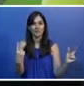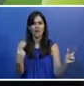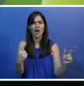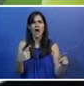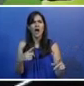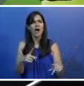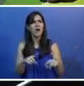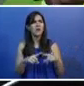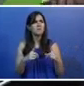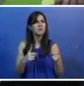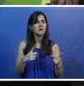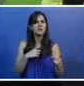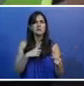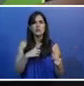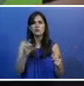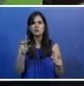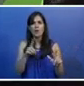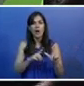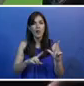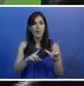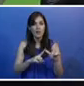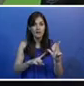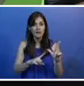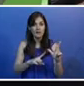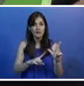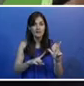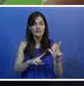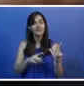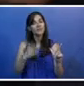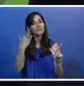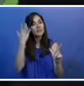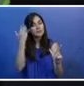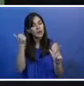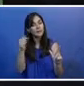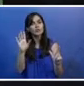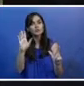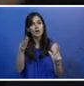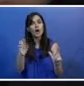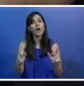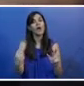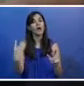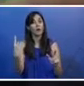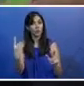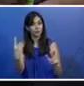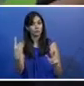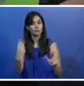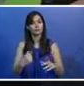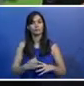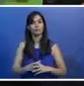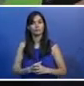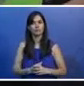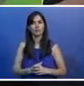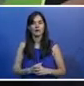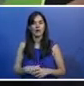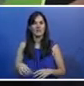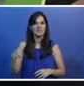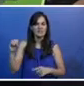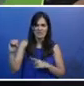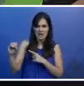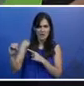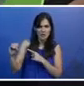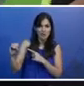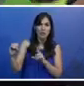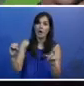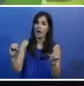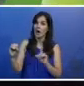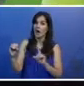1, ok? Tem muita gente que comete o erro de colocar coeficiente 0. Não é